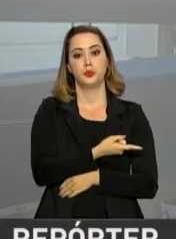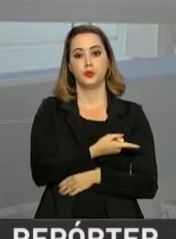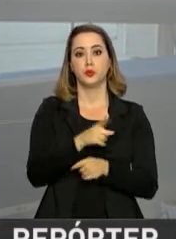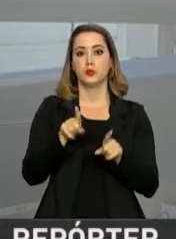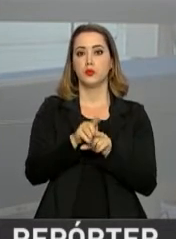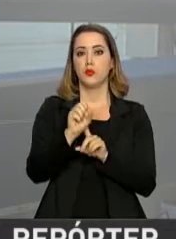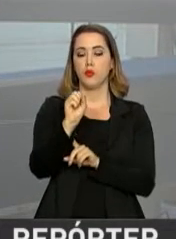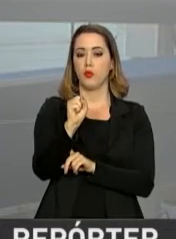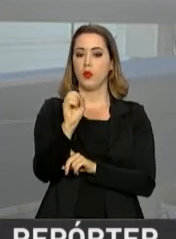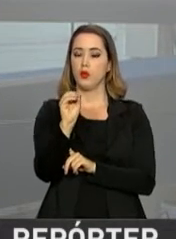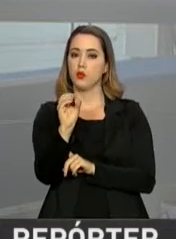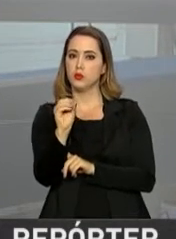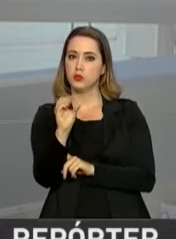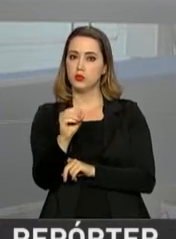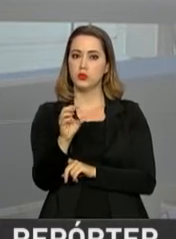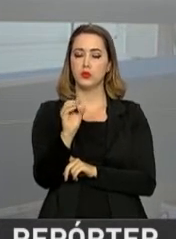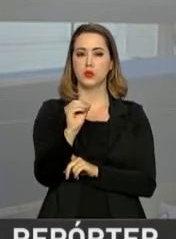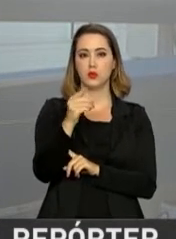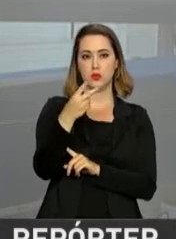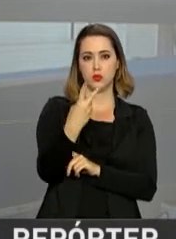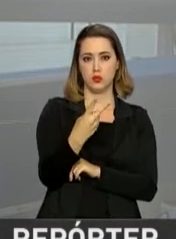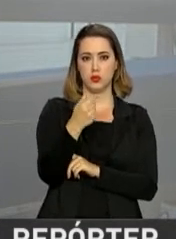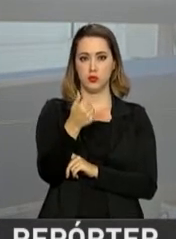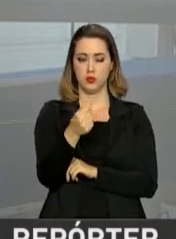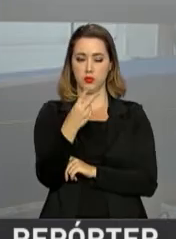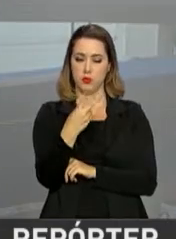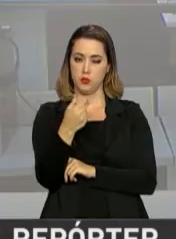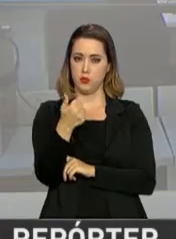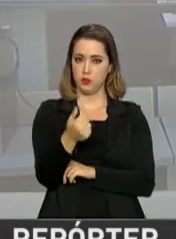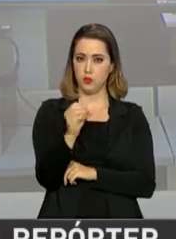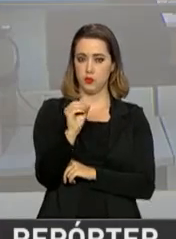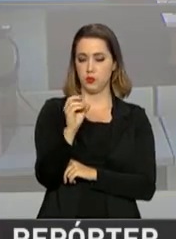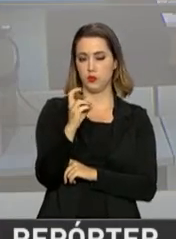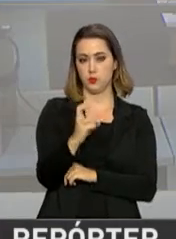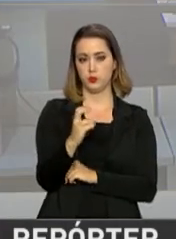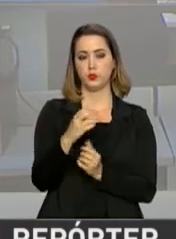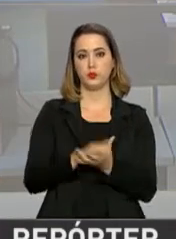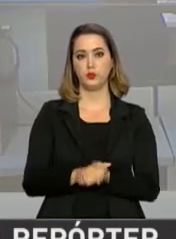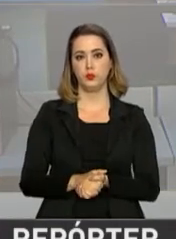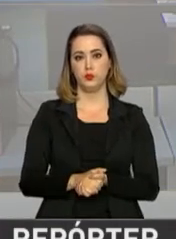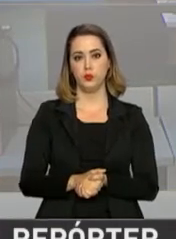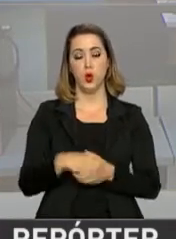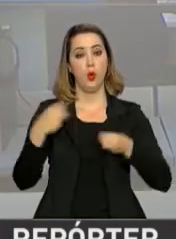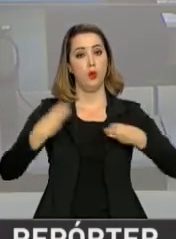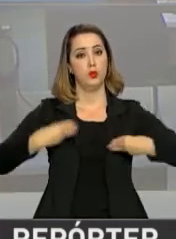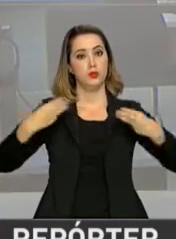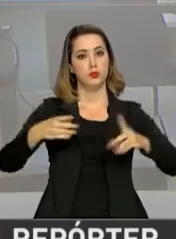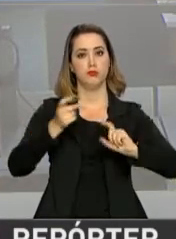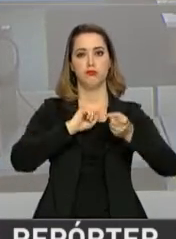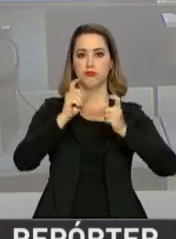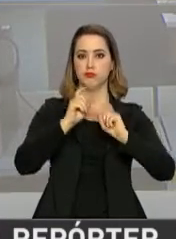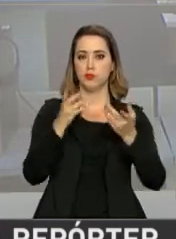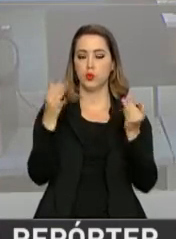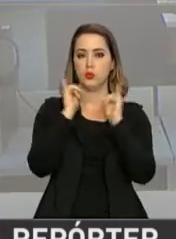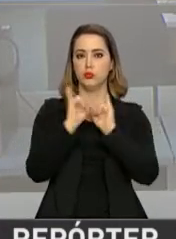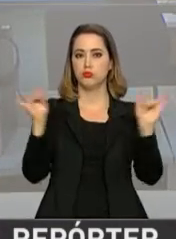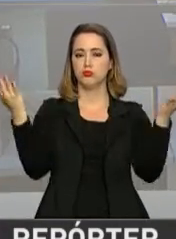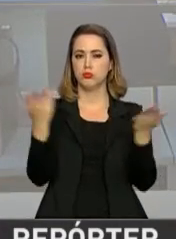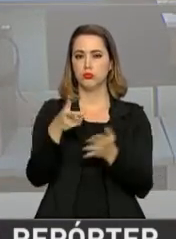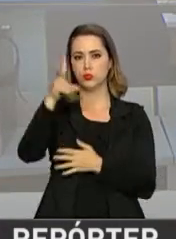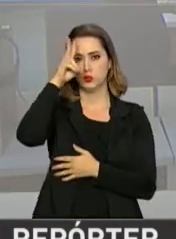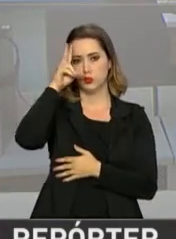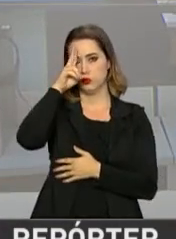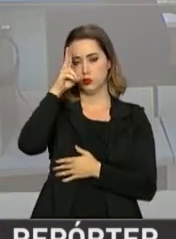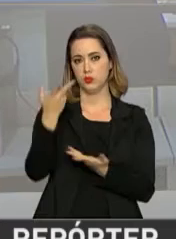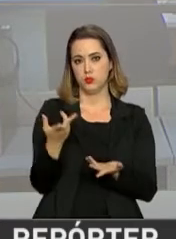0 21 2105 o ministério da fazenda divulgou nesta segunda feira a previsão de crescimento